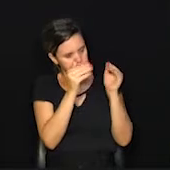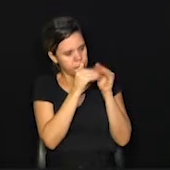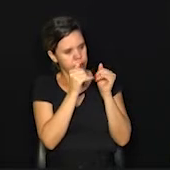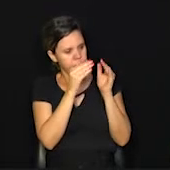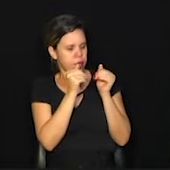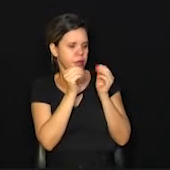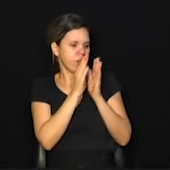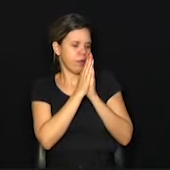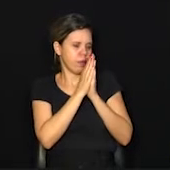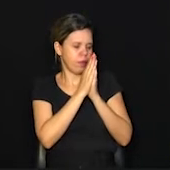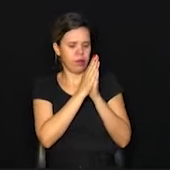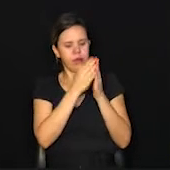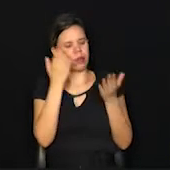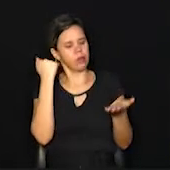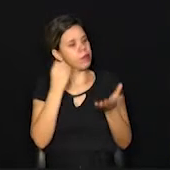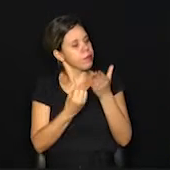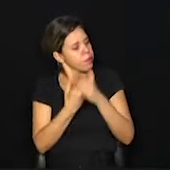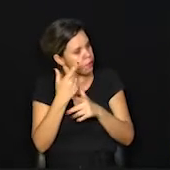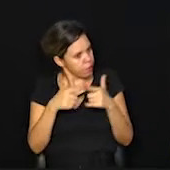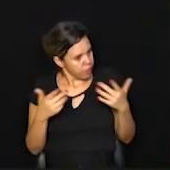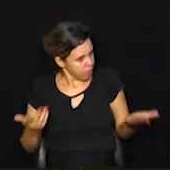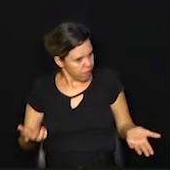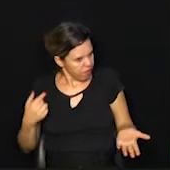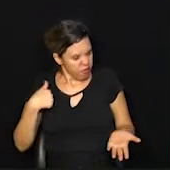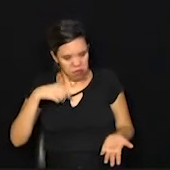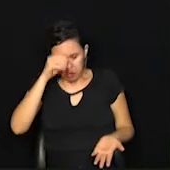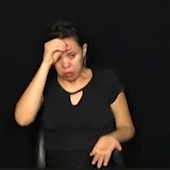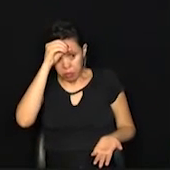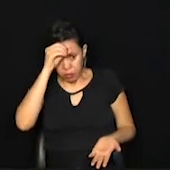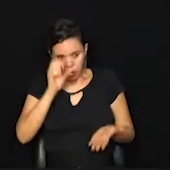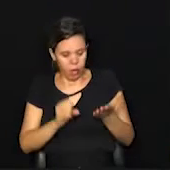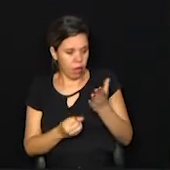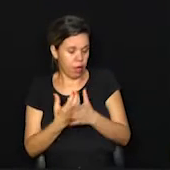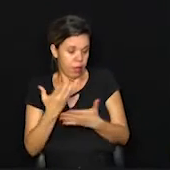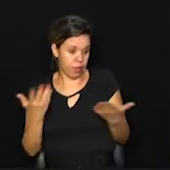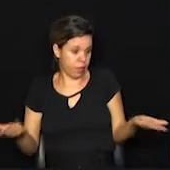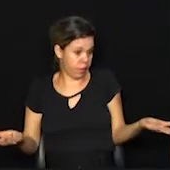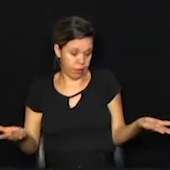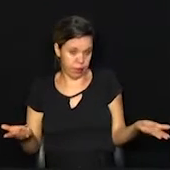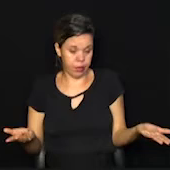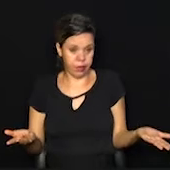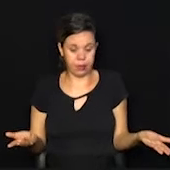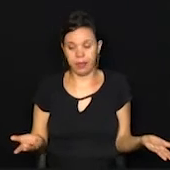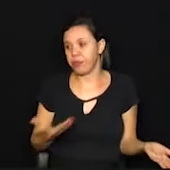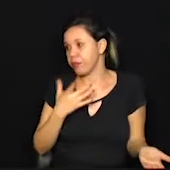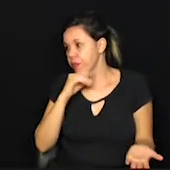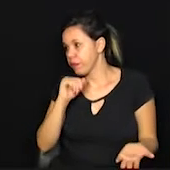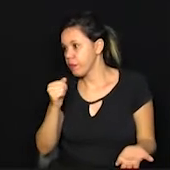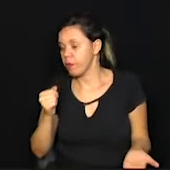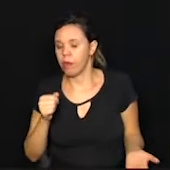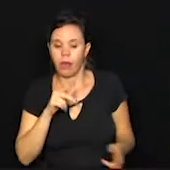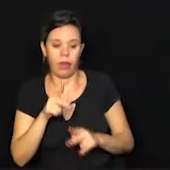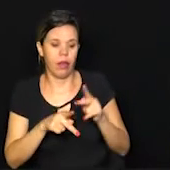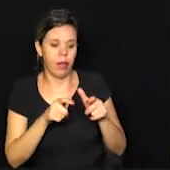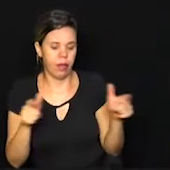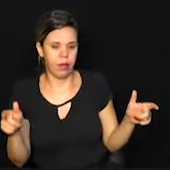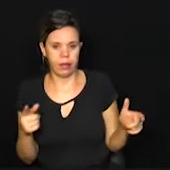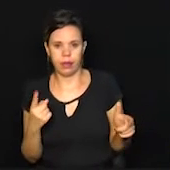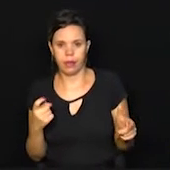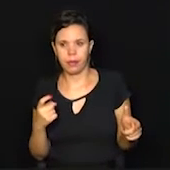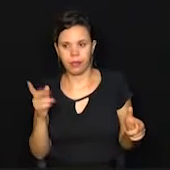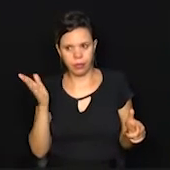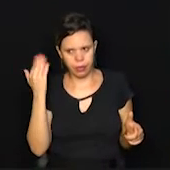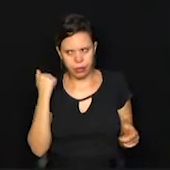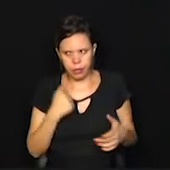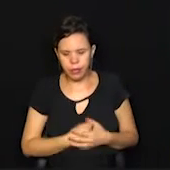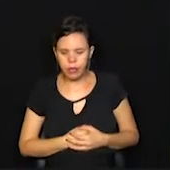interseção saber notícias até então a gente não tinha a menor ideia do que tinha acontecido nem com meu pai e nem com os demais a única coisa que